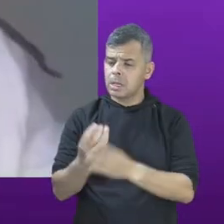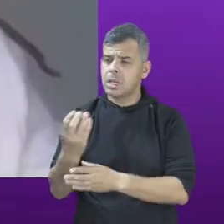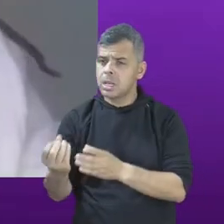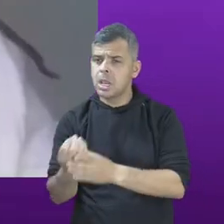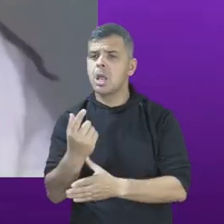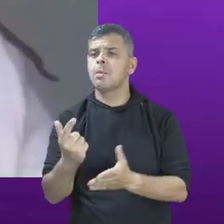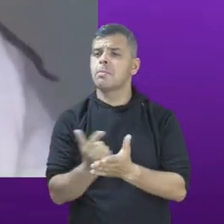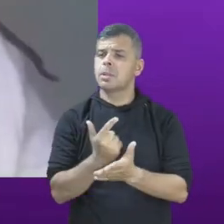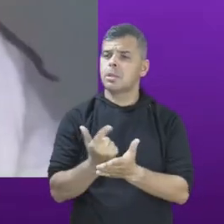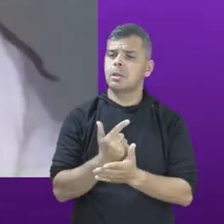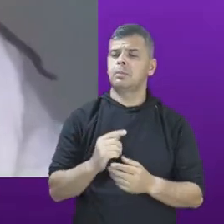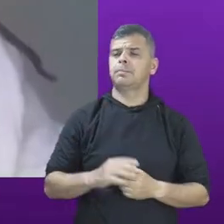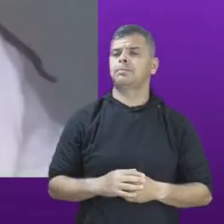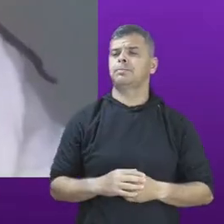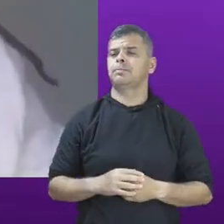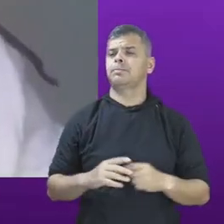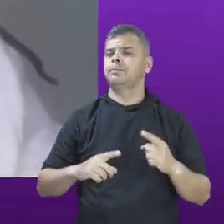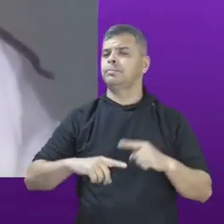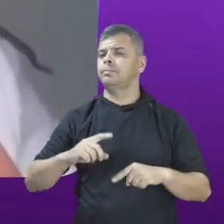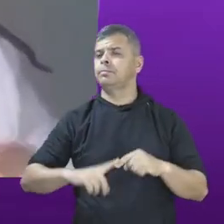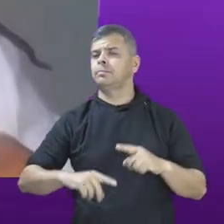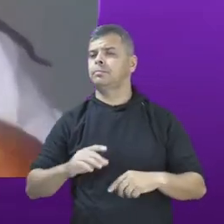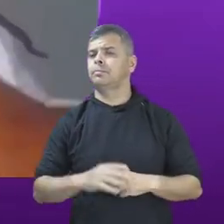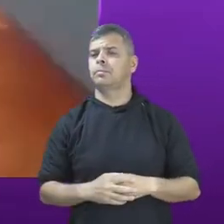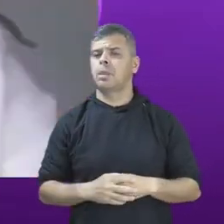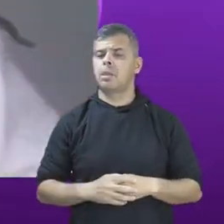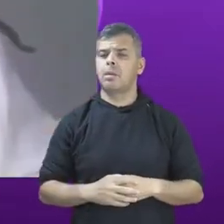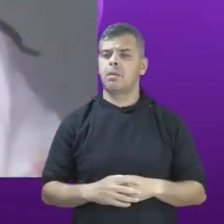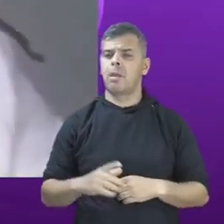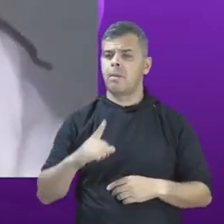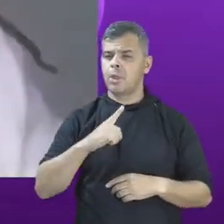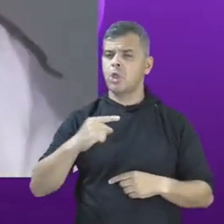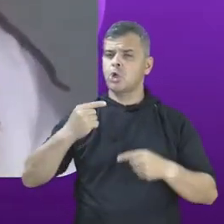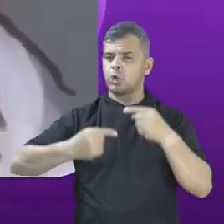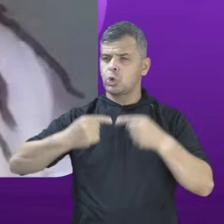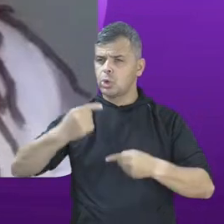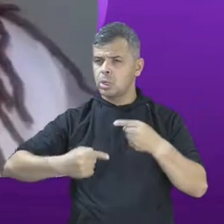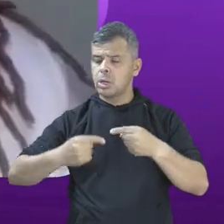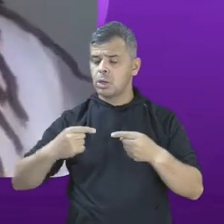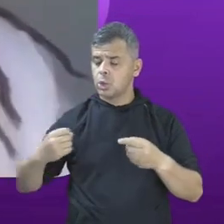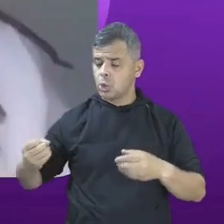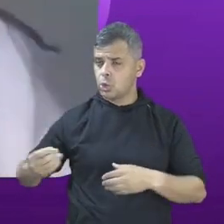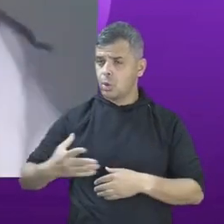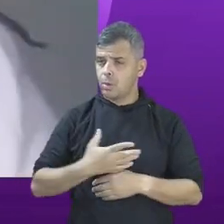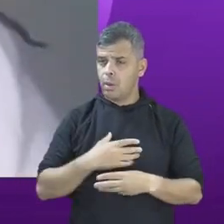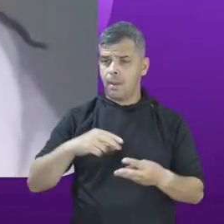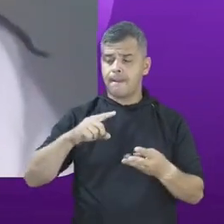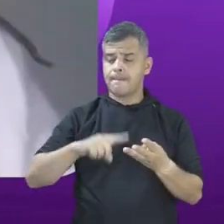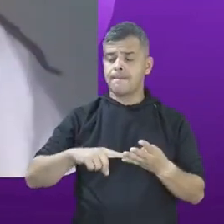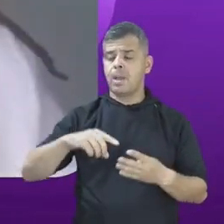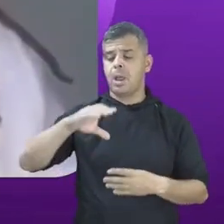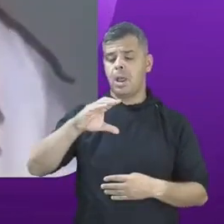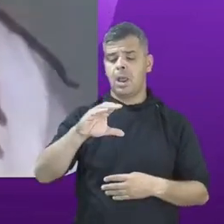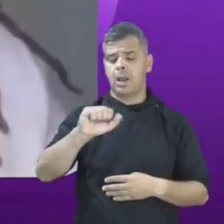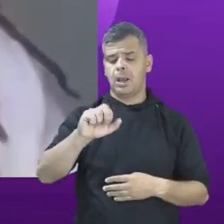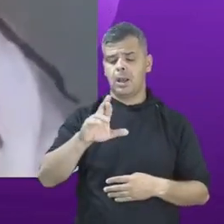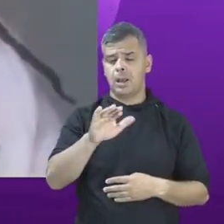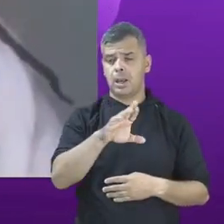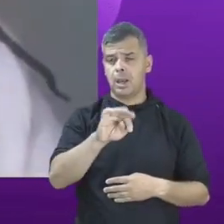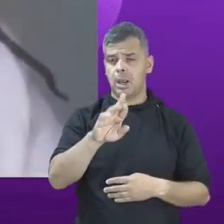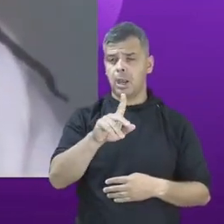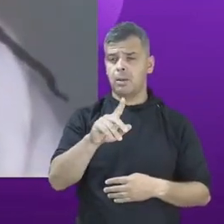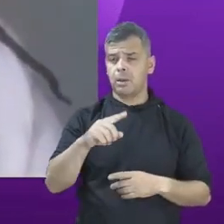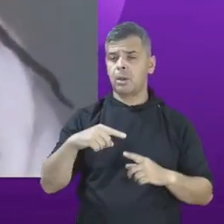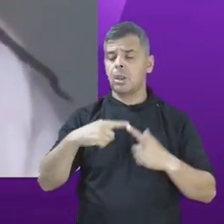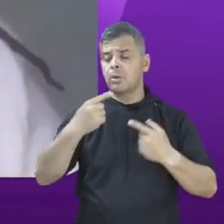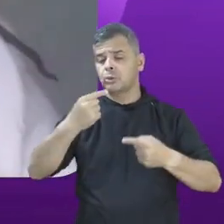né, então ela tem uma discussão bastante contemporânea, a própria Carla Cotirene, né, enfim, a gente